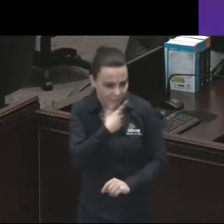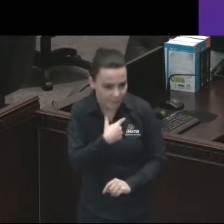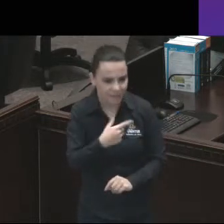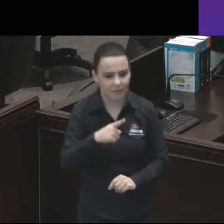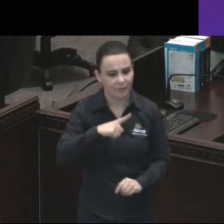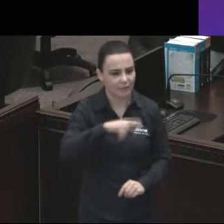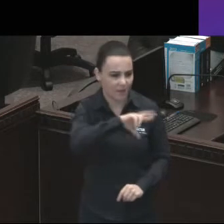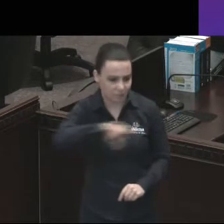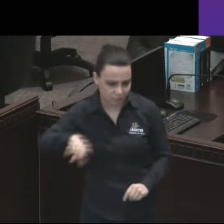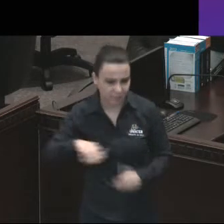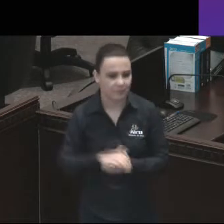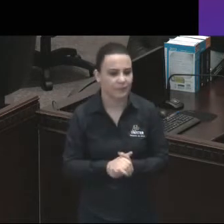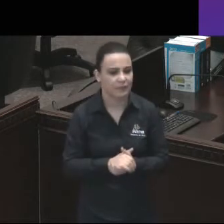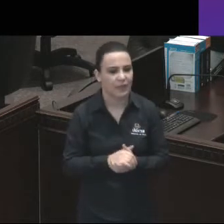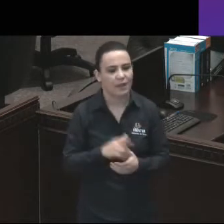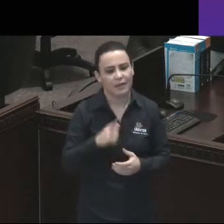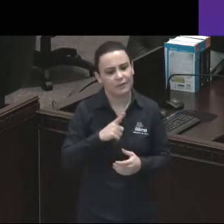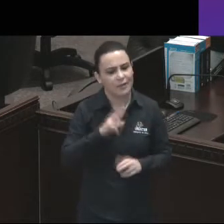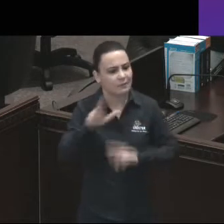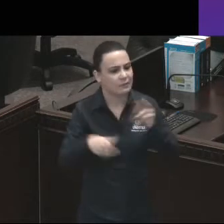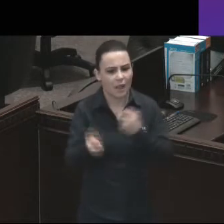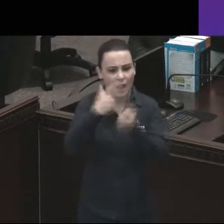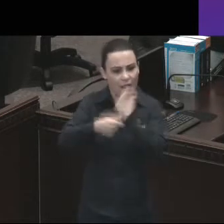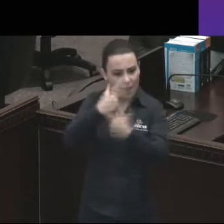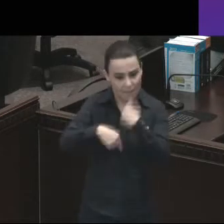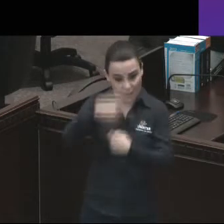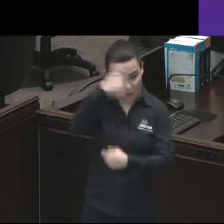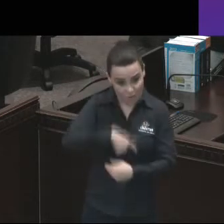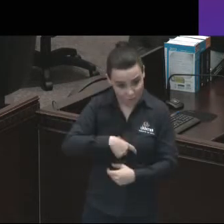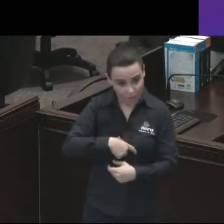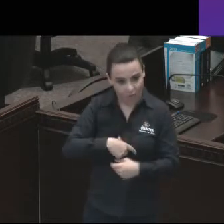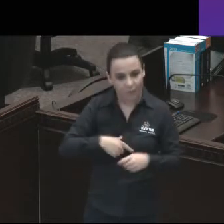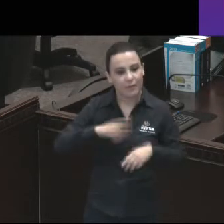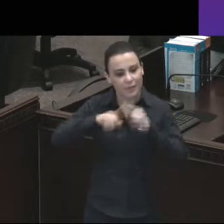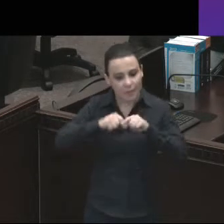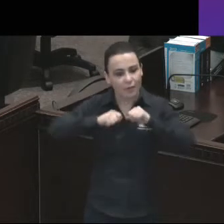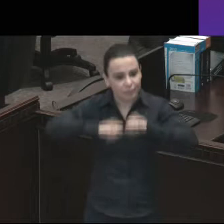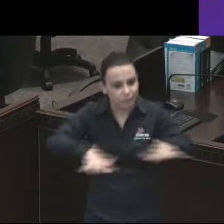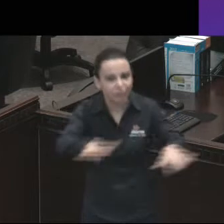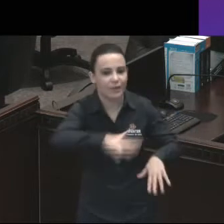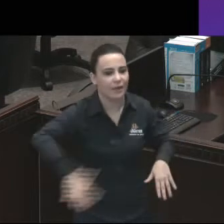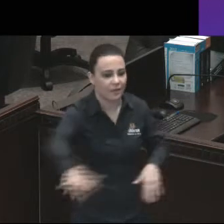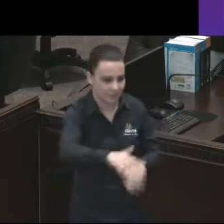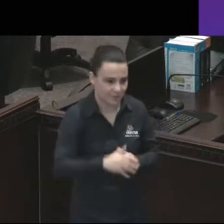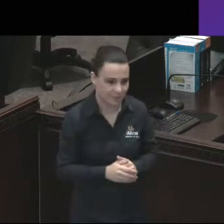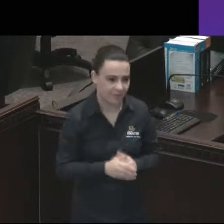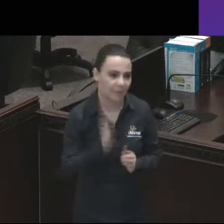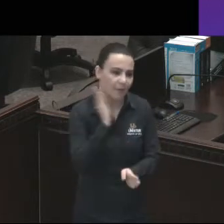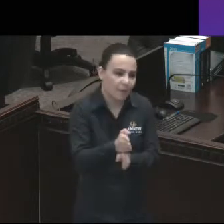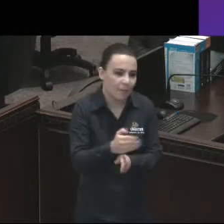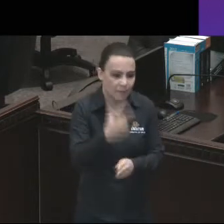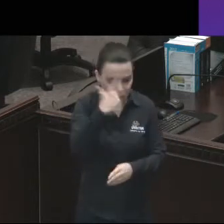uma infinidade de drogas que são detectadas no meio ambiente. Aqui é só para mostrar para